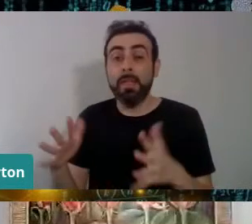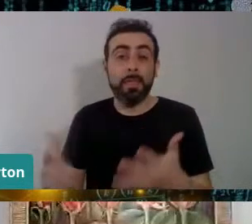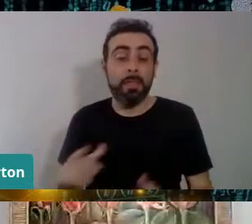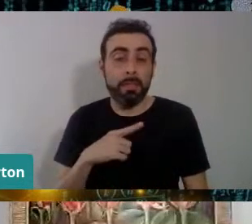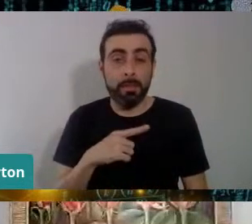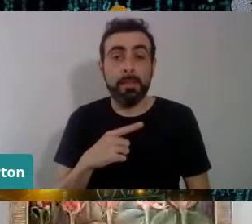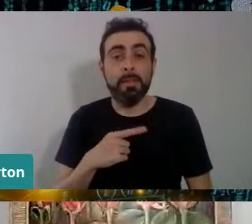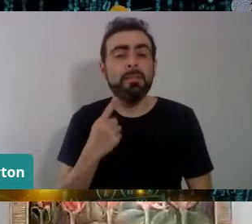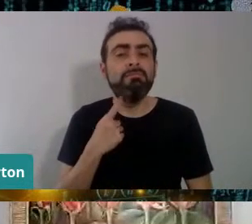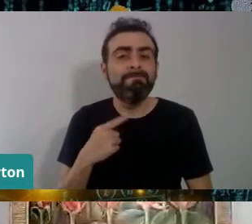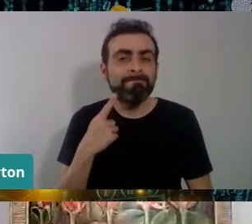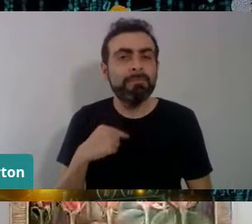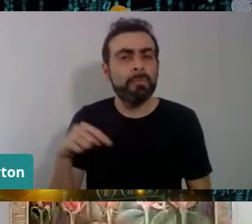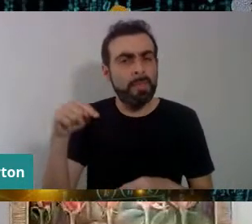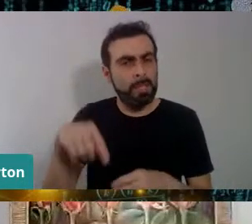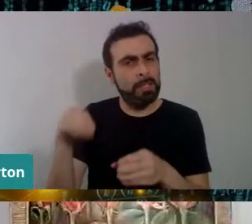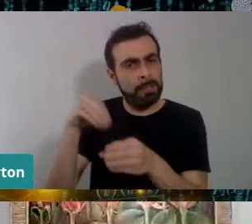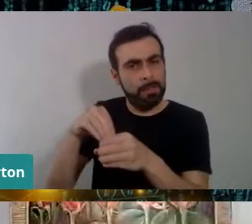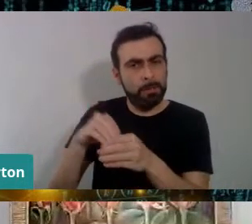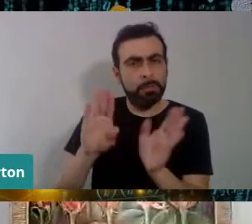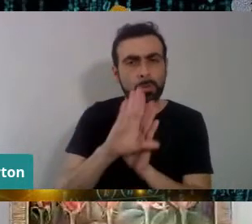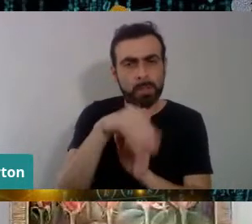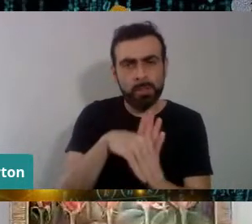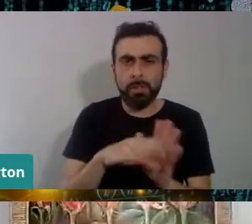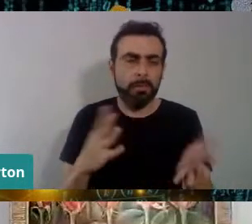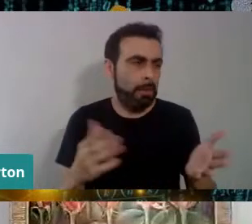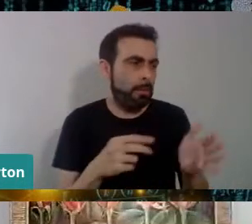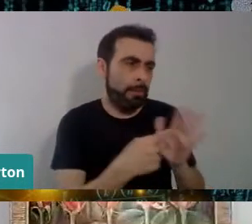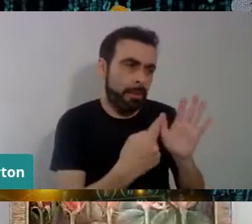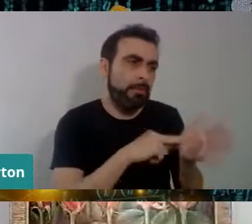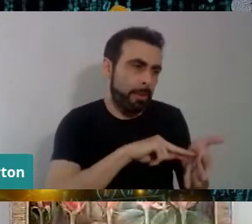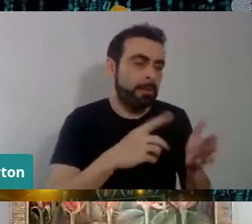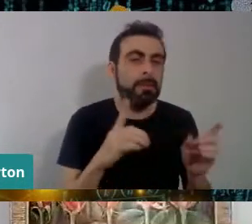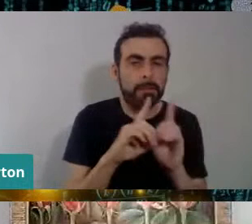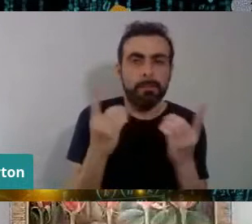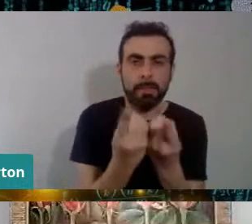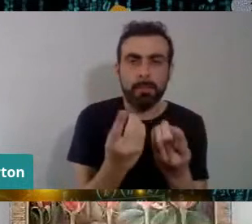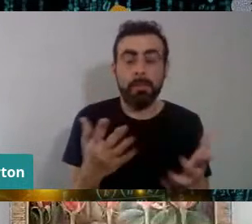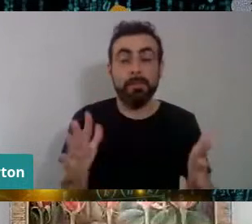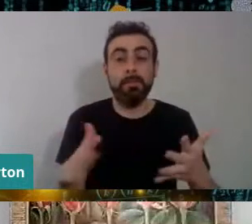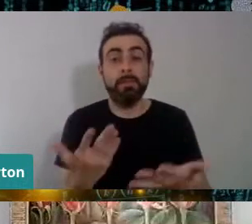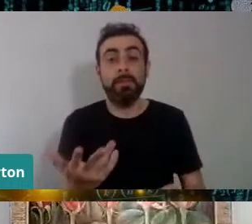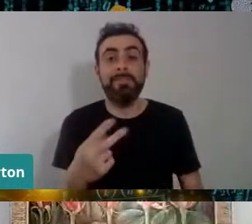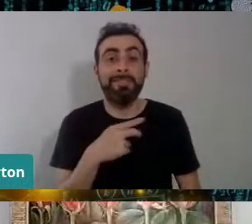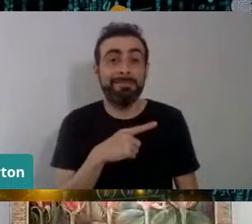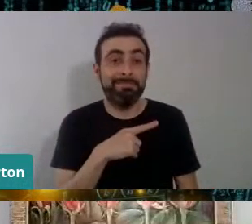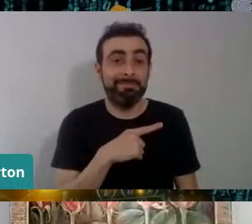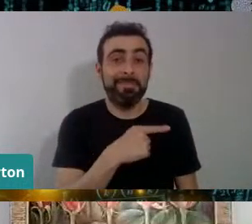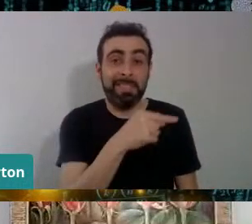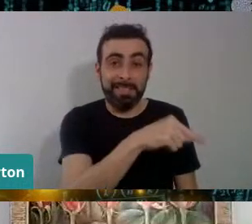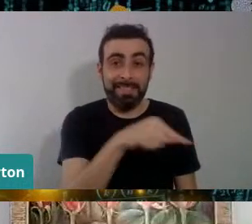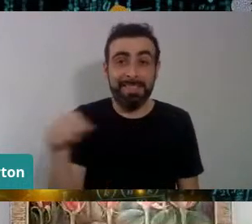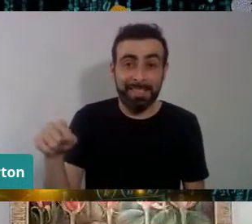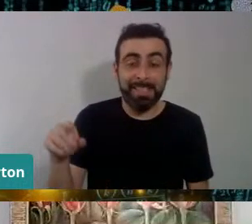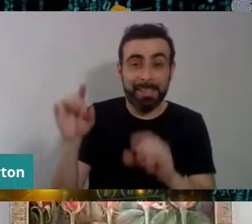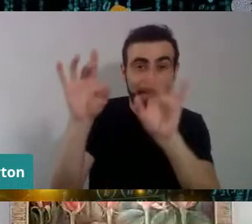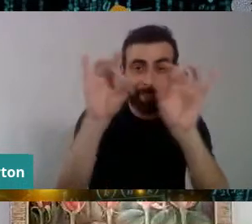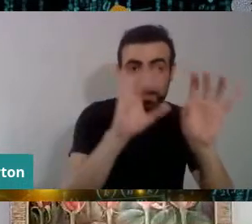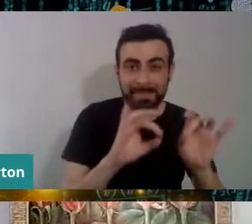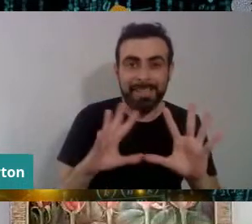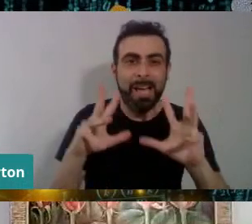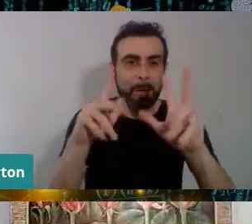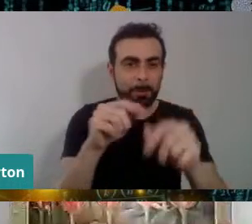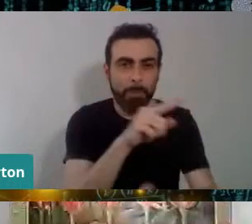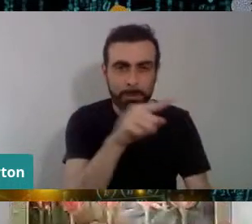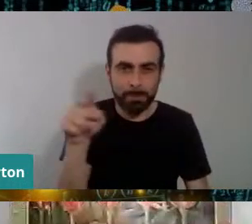colegas do colegiado, né, do departamento, né, que grande parte estão presentes nessa sala. E